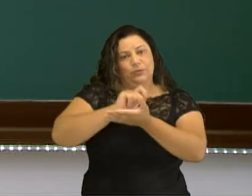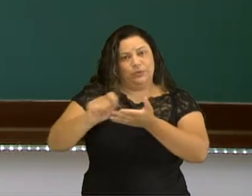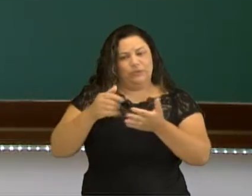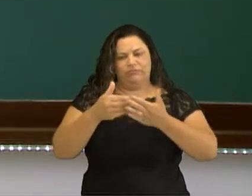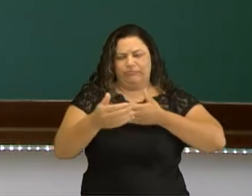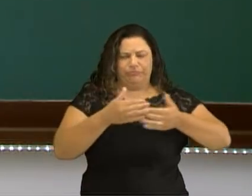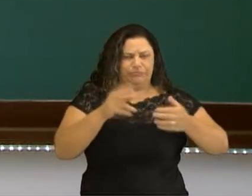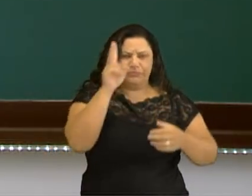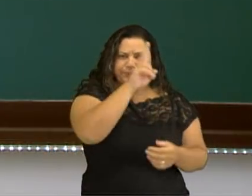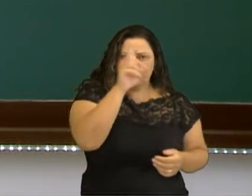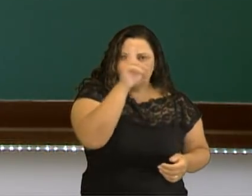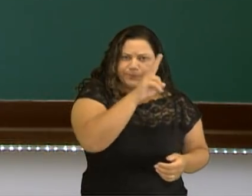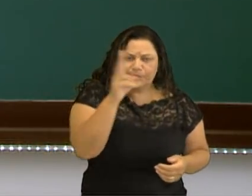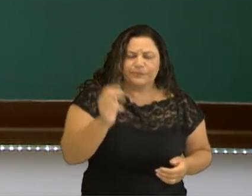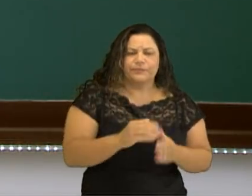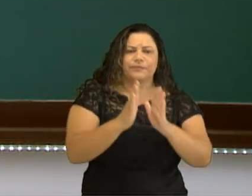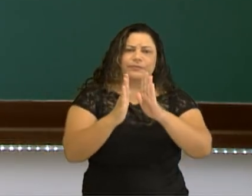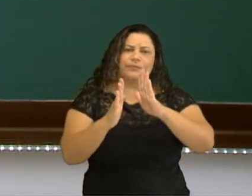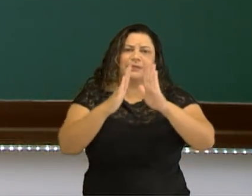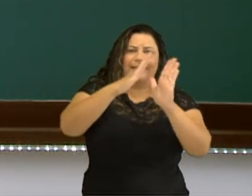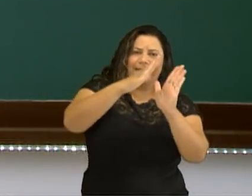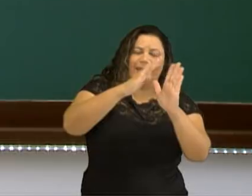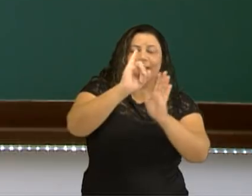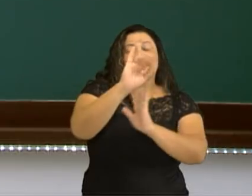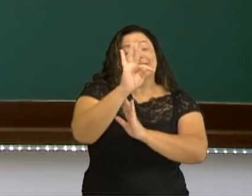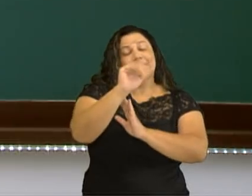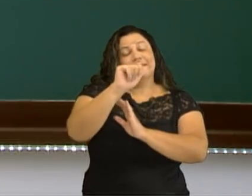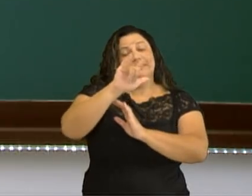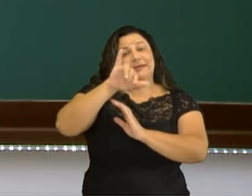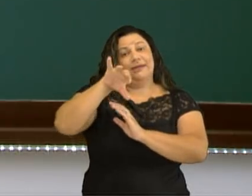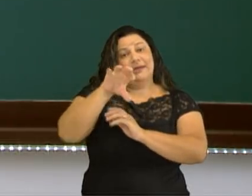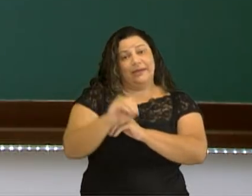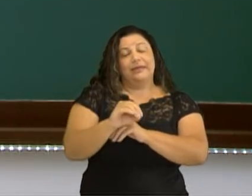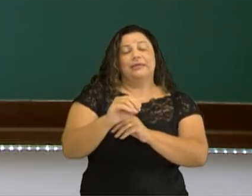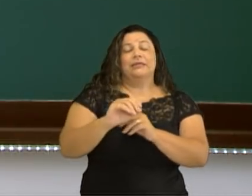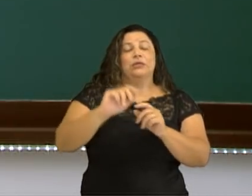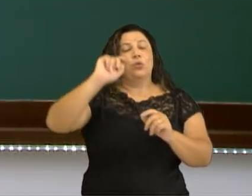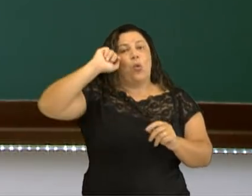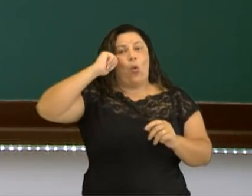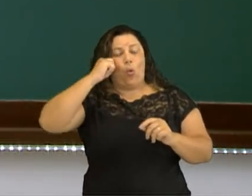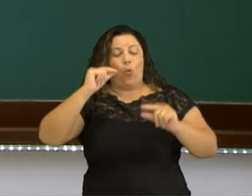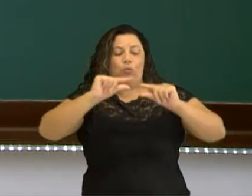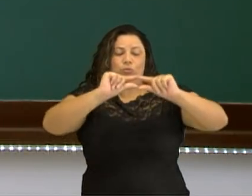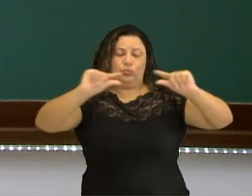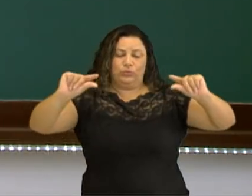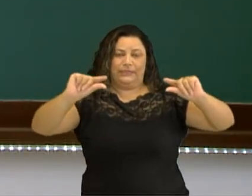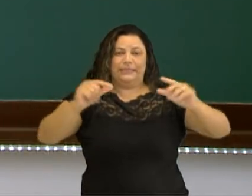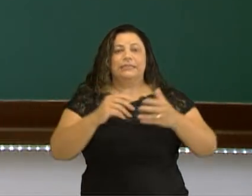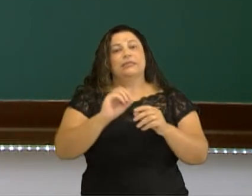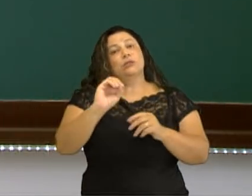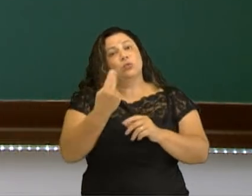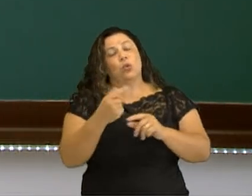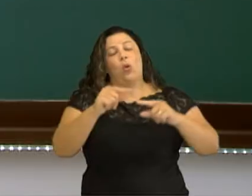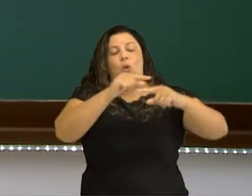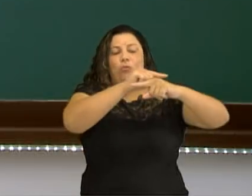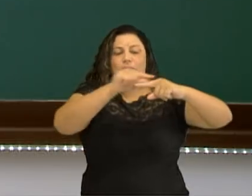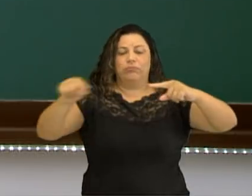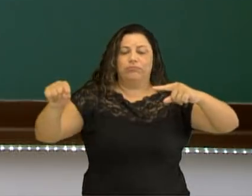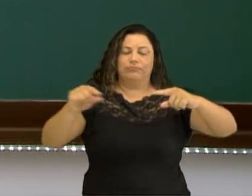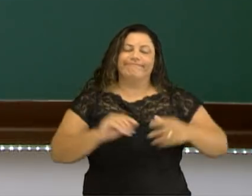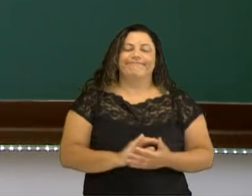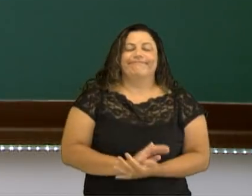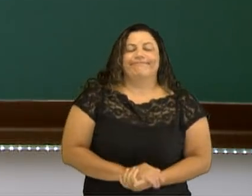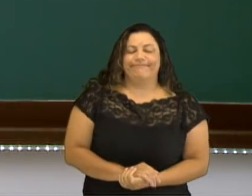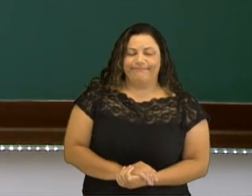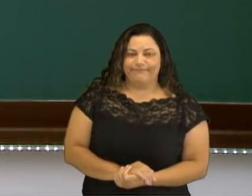lembre-se de fazer ele em itálico, ou negrito, ou então passar um tracinho embaixo, que é sublinhado. A